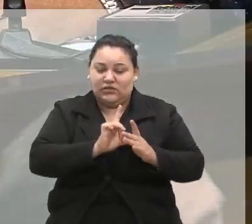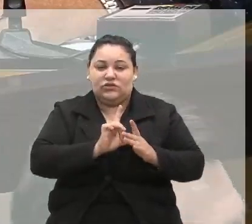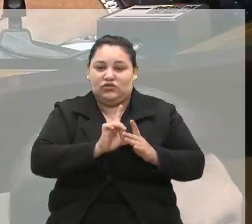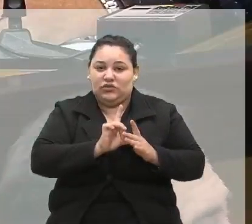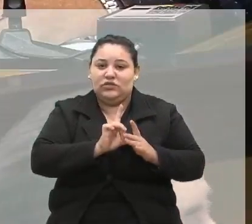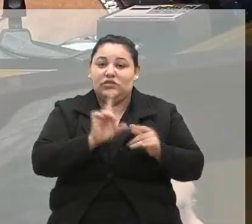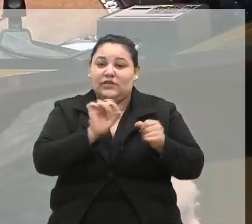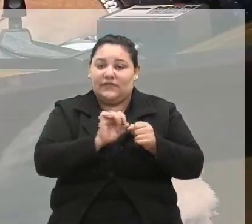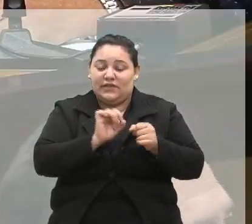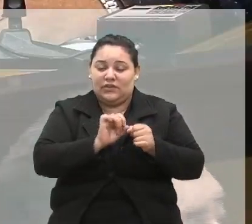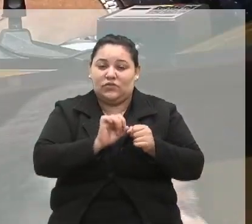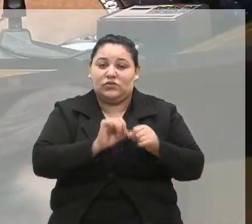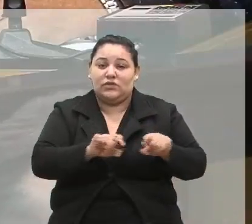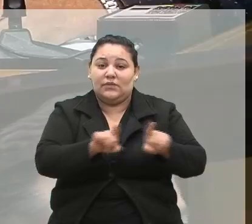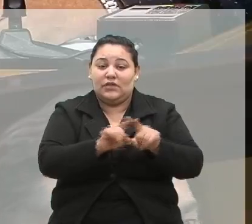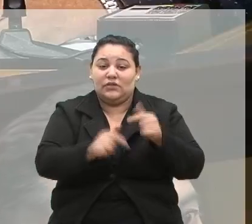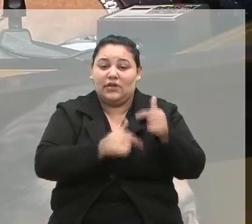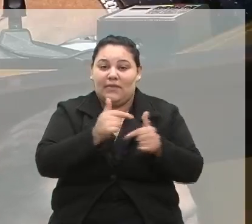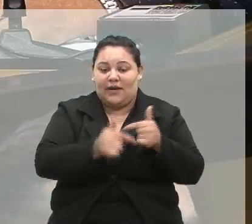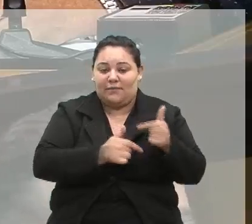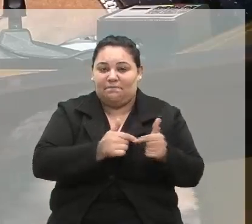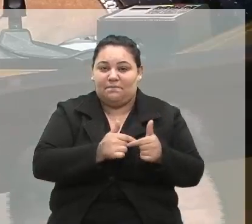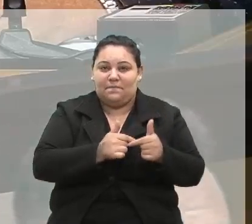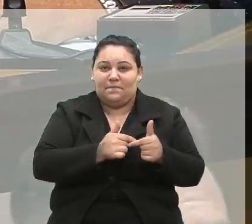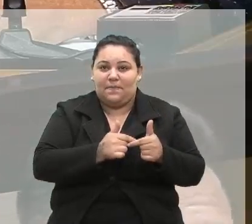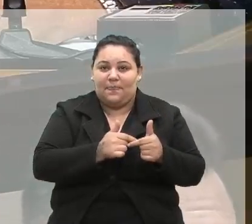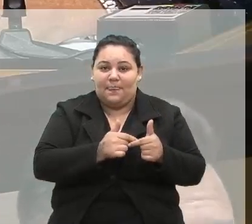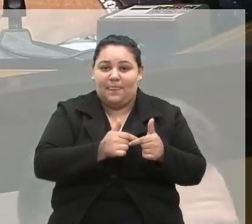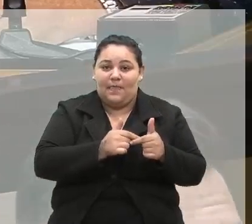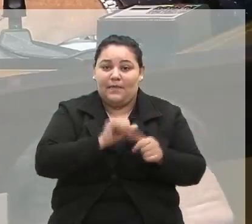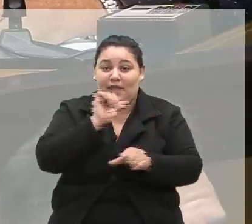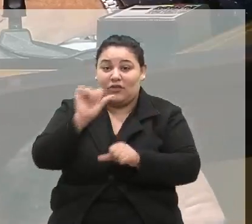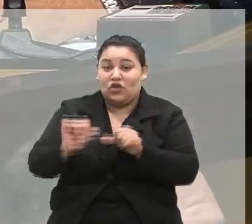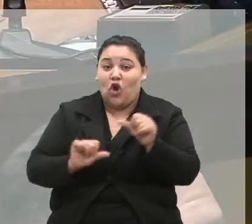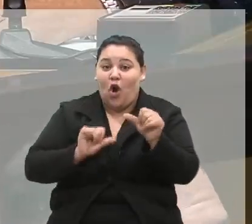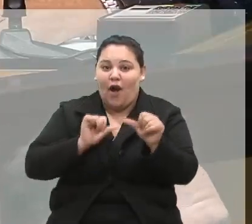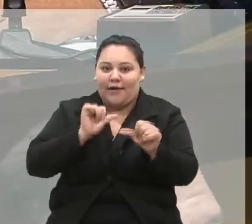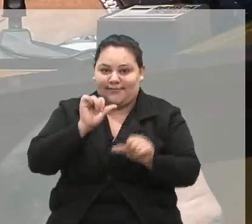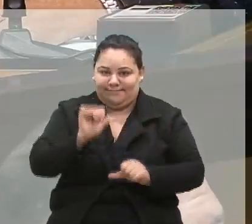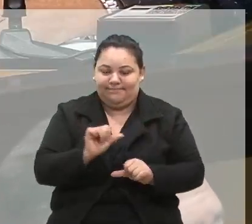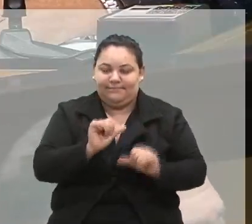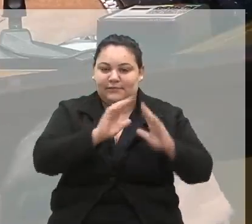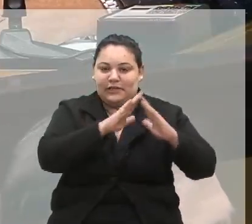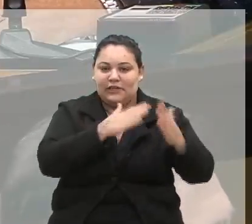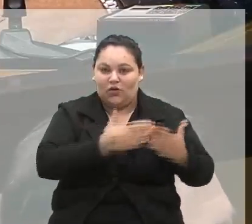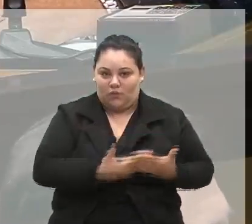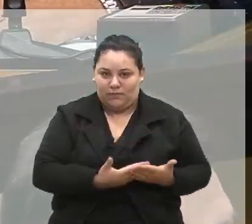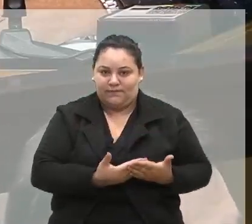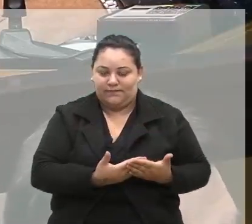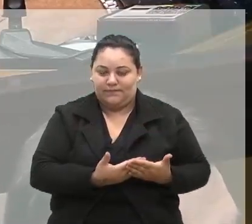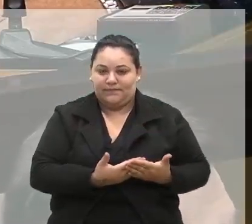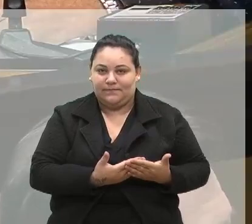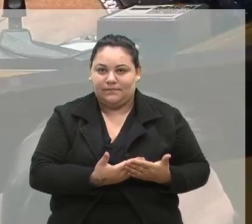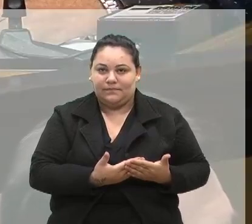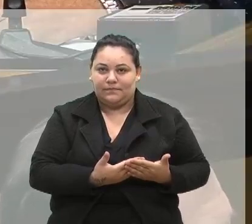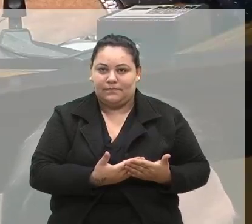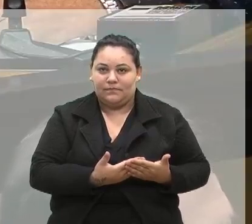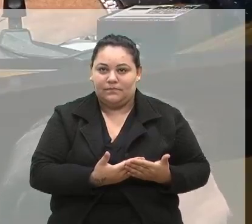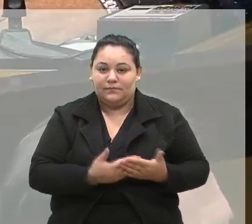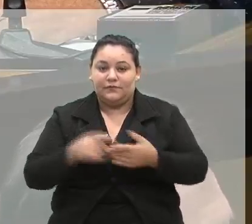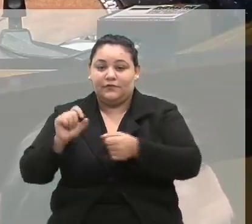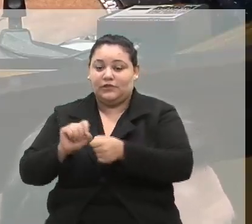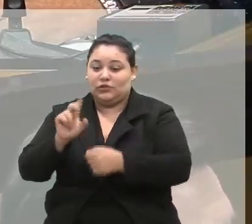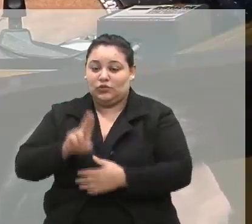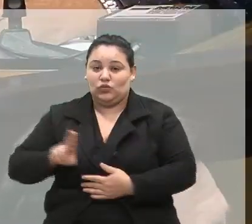estavam fazendo o trabalho da transferência daquela escola para que fizesse o uso